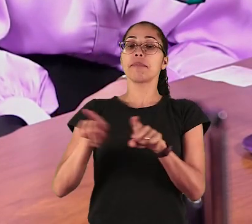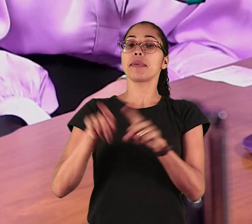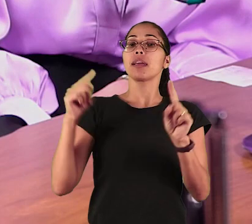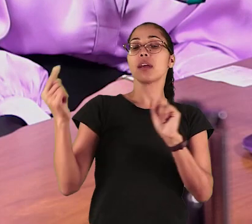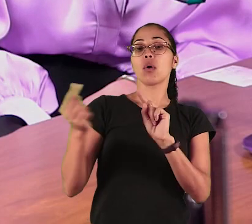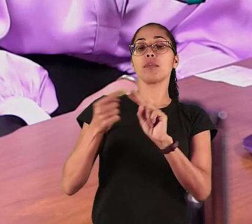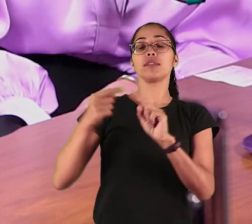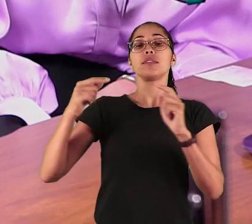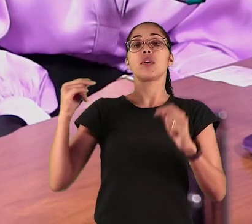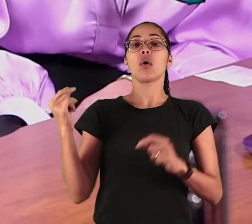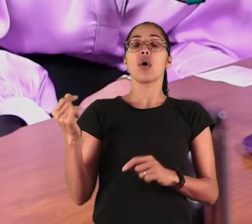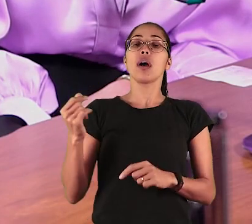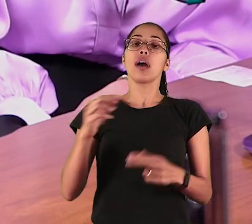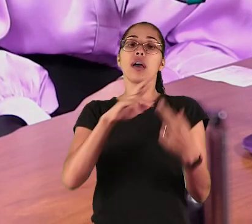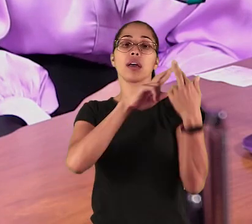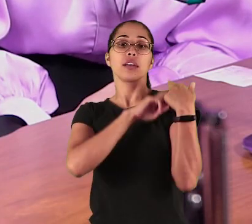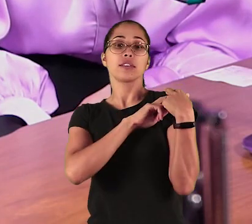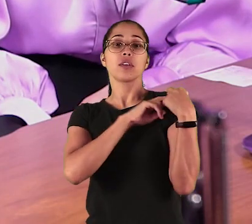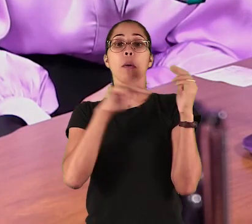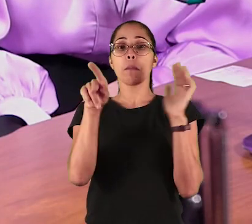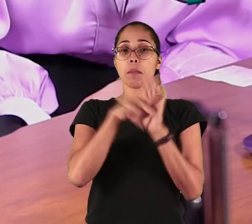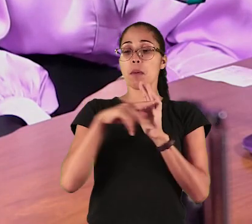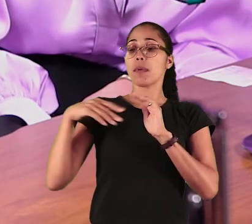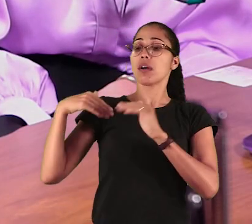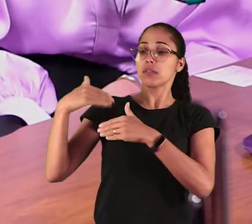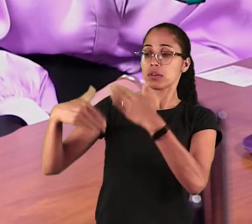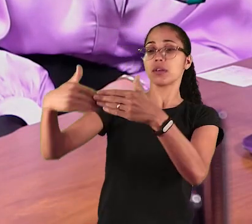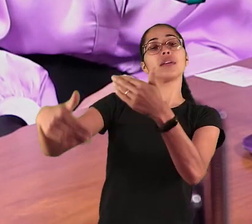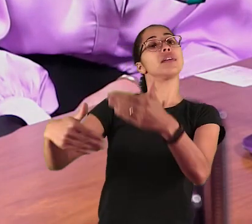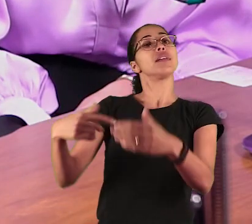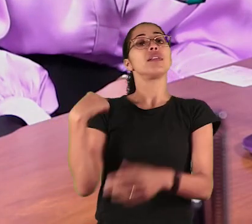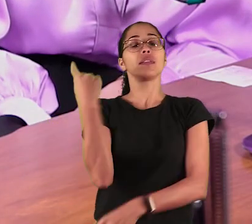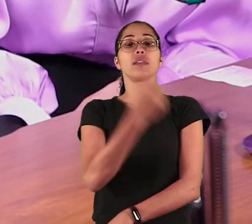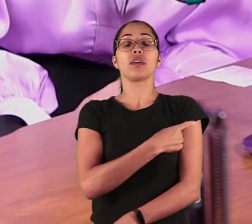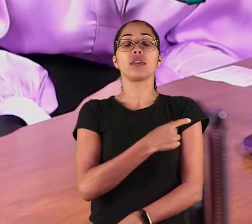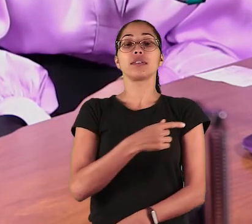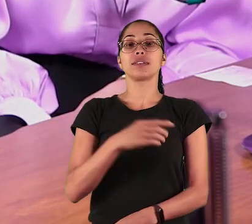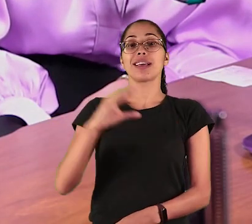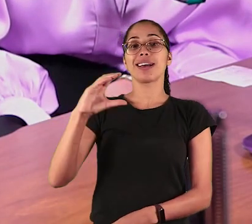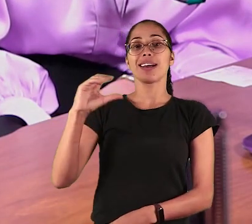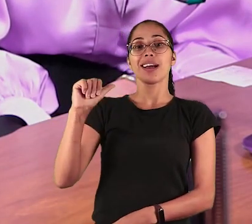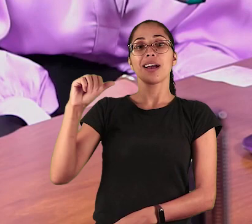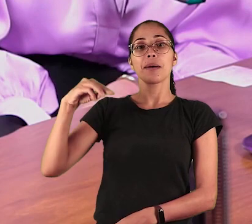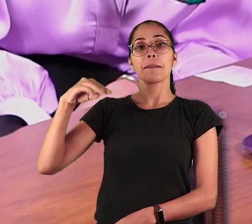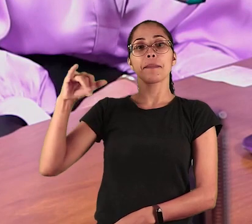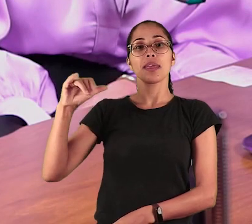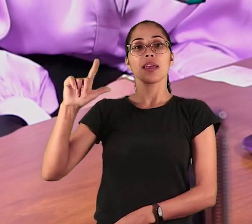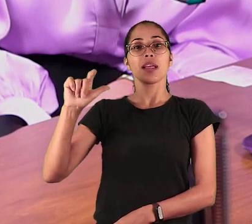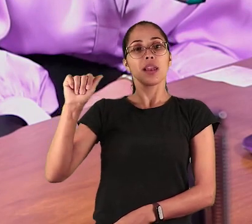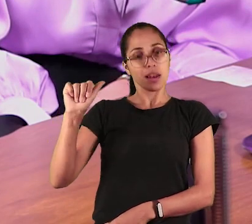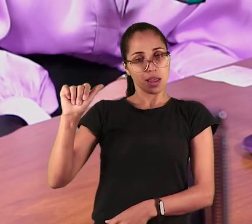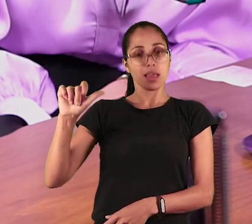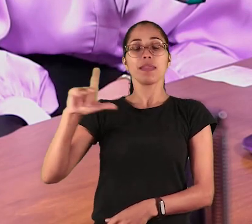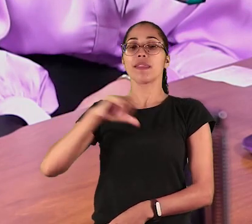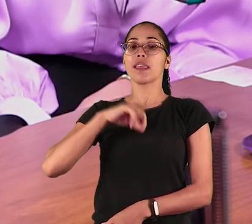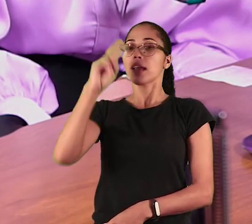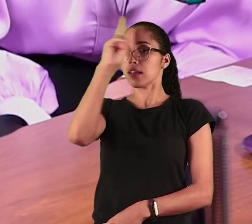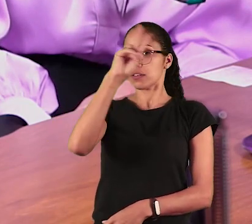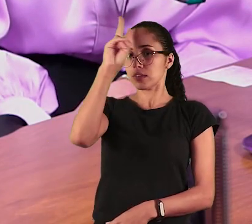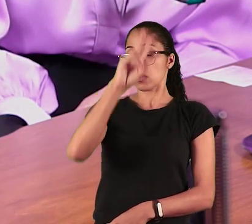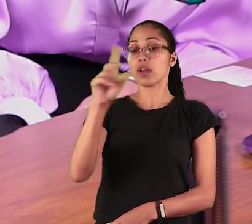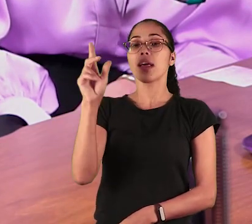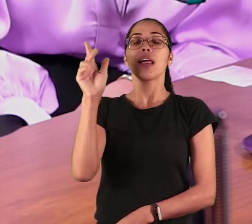responsabilidade também muito grande Pelas nossas próprias carreiras Então acho que a Camila tem uma história também muito legal para compartilhar de mudança